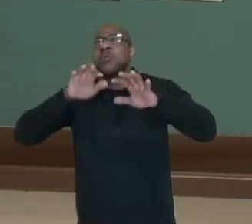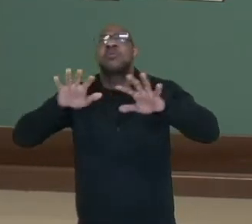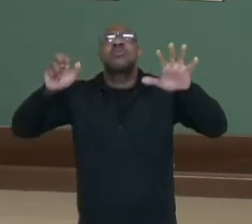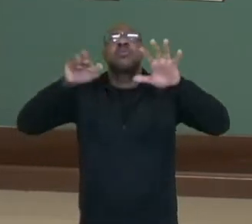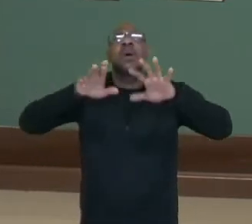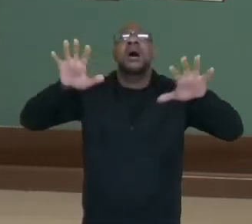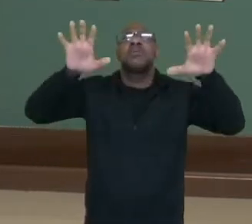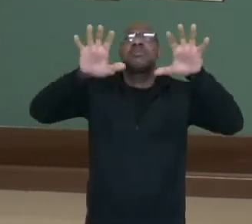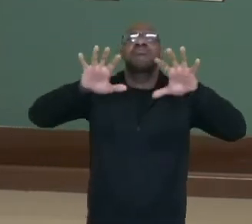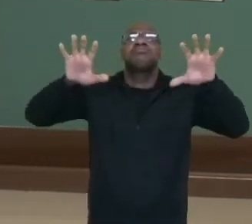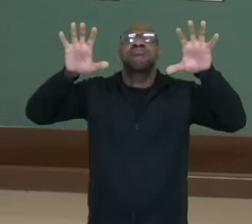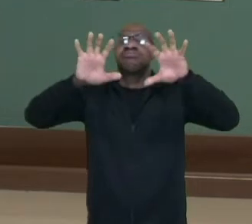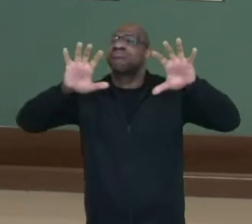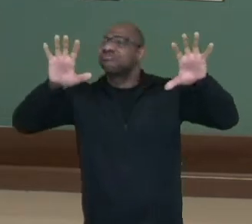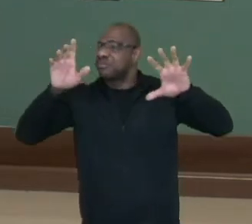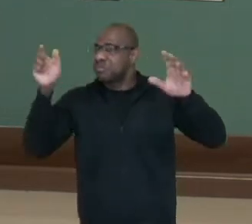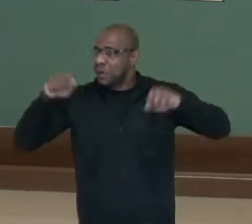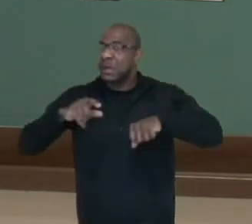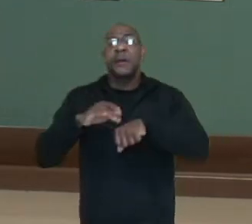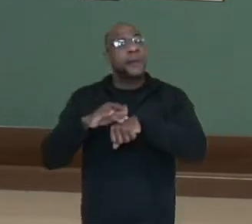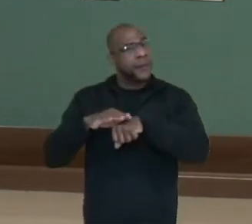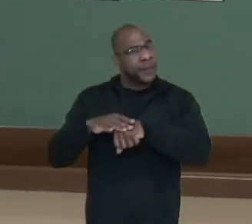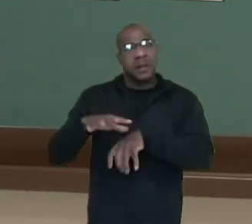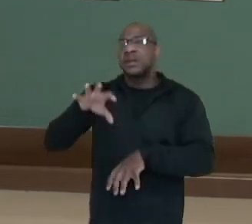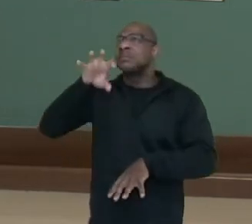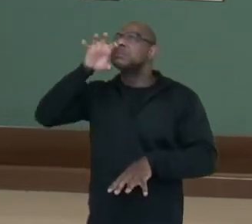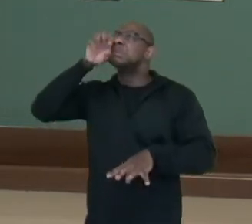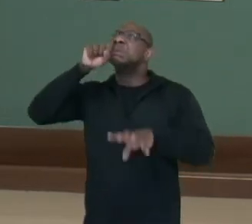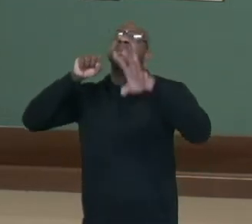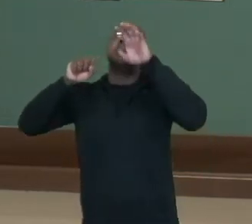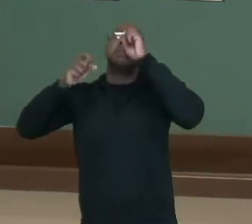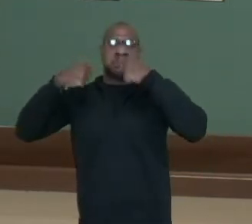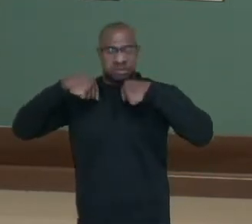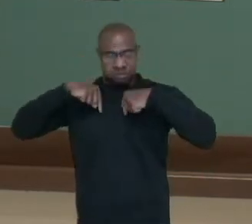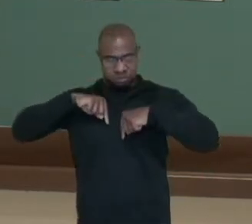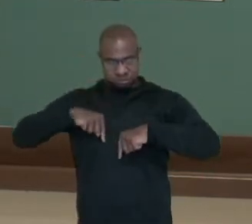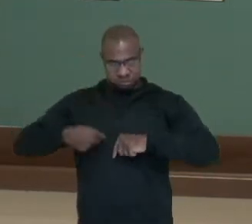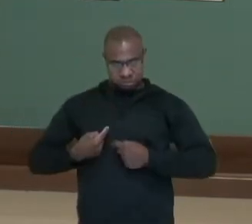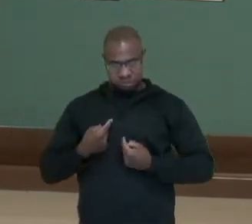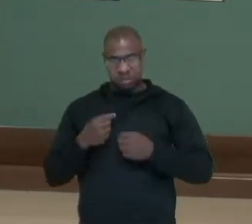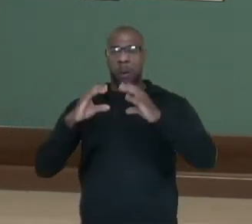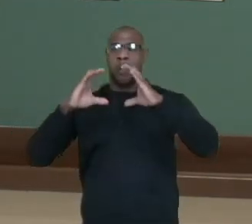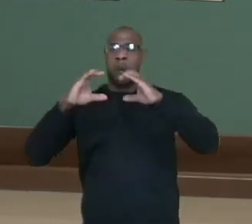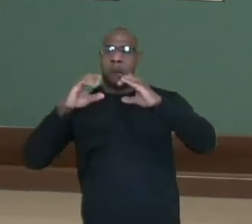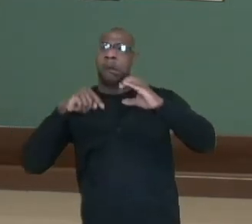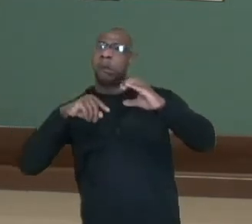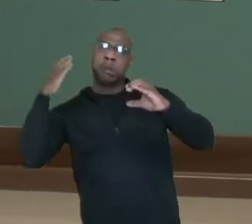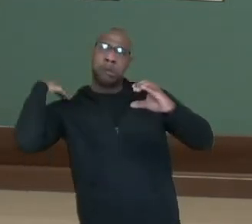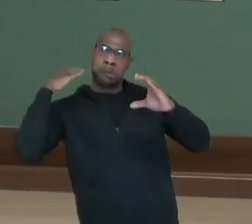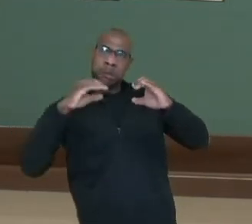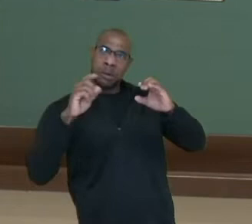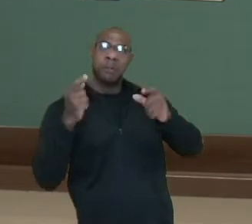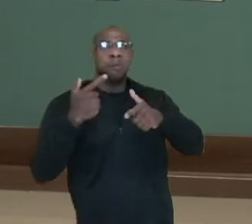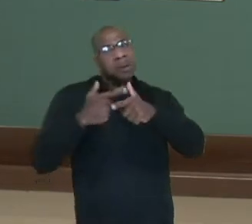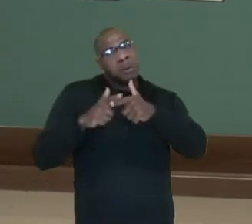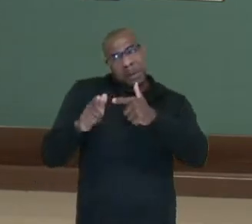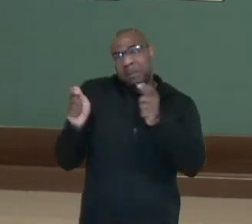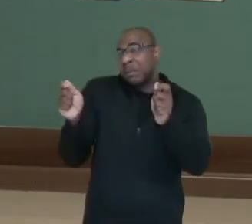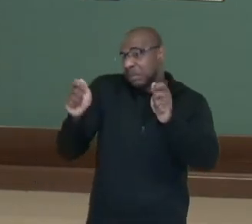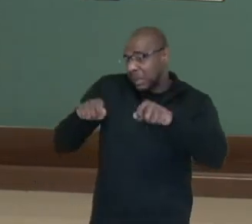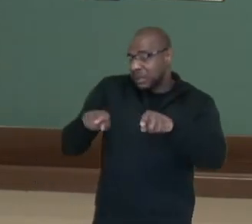com seus gases, o ar está poluído, né? Então as doenças surgem. Mas também